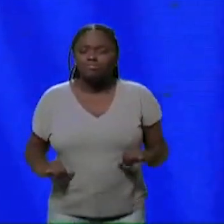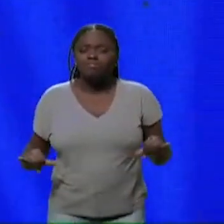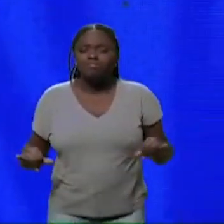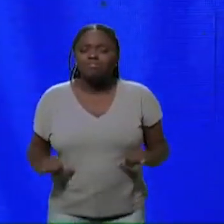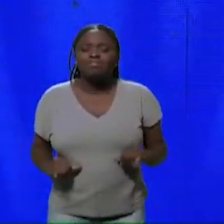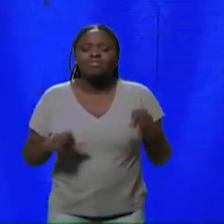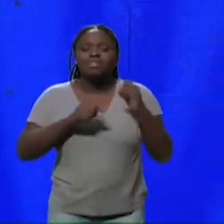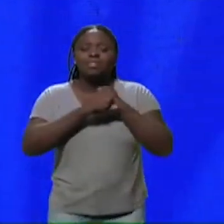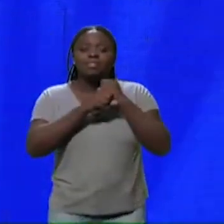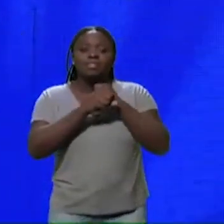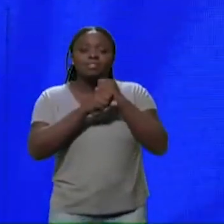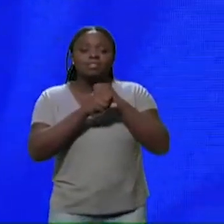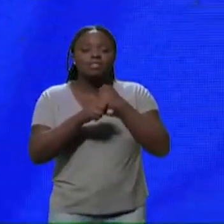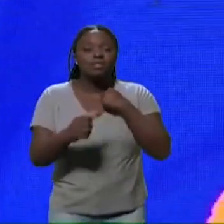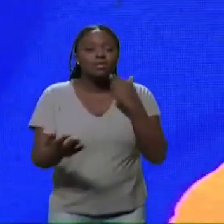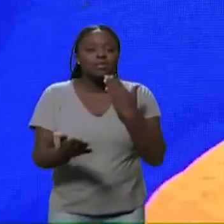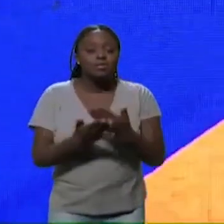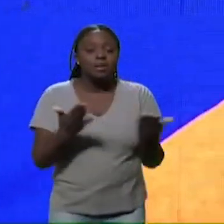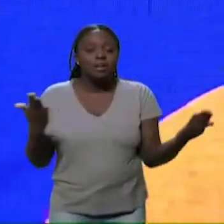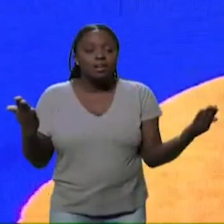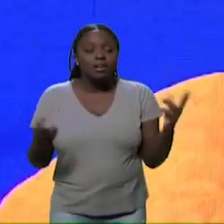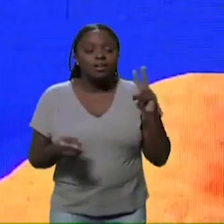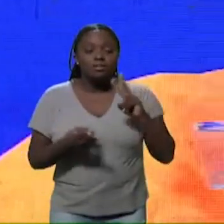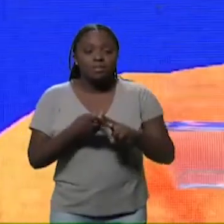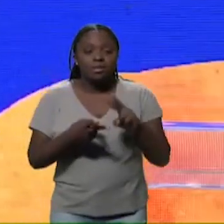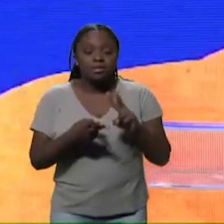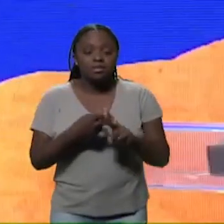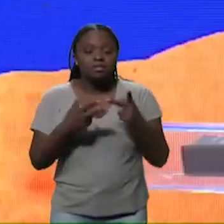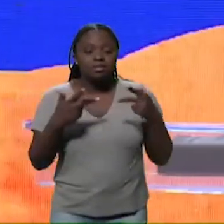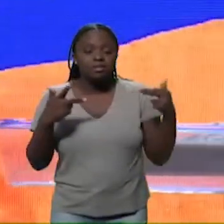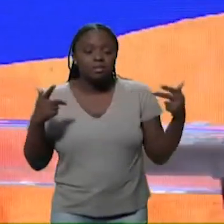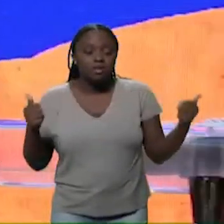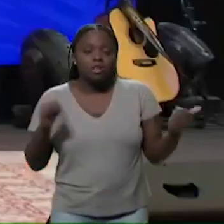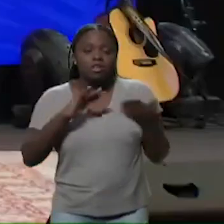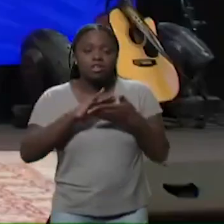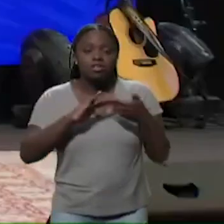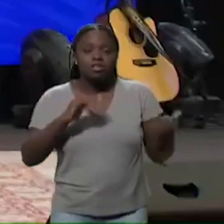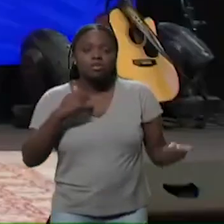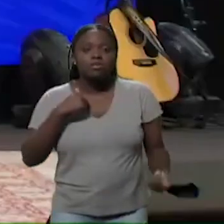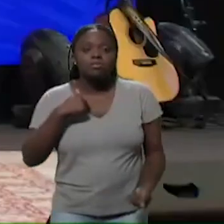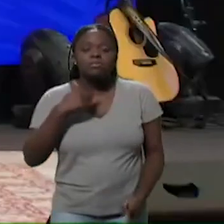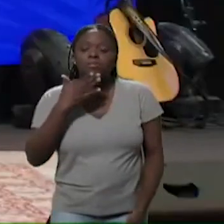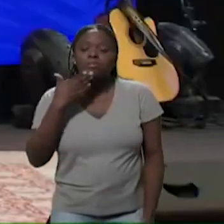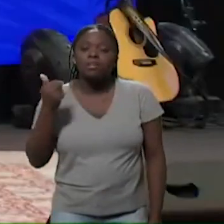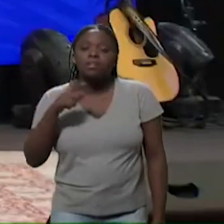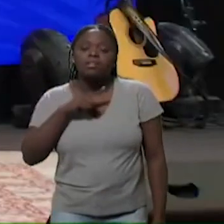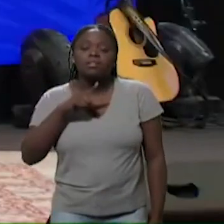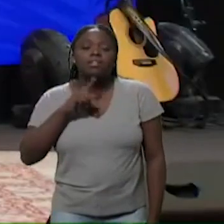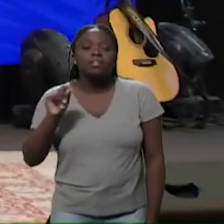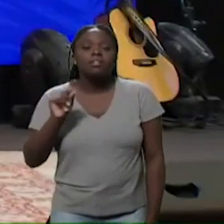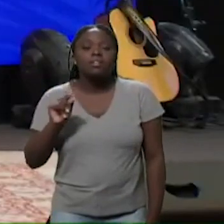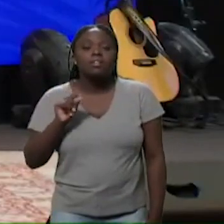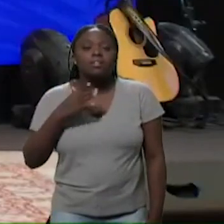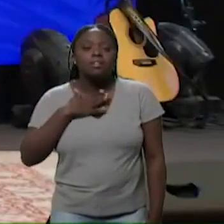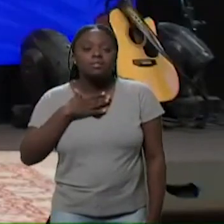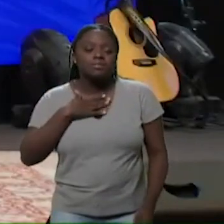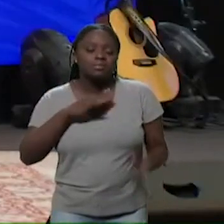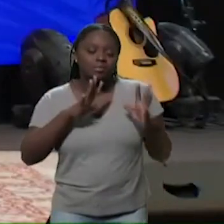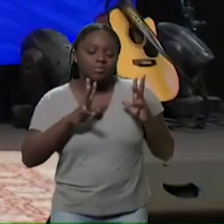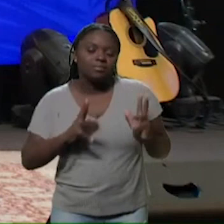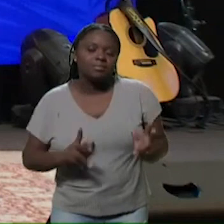eu perdi preso a uma coisa que me roubou o que eu tenho de melhor e de mais lindo. A nossa